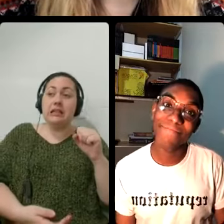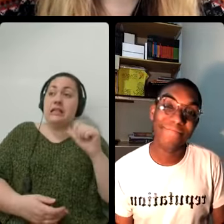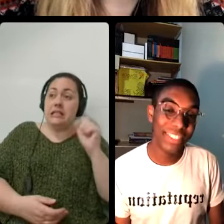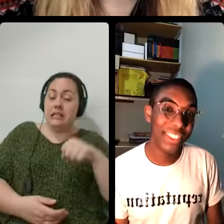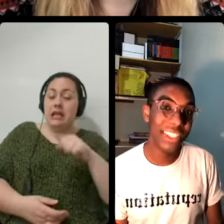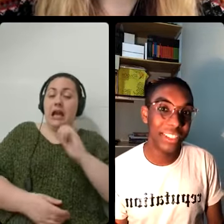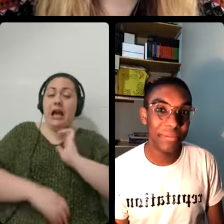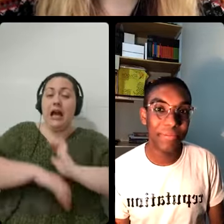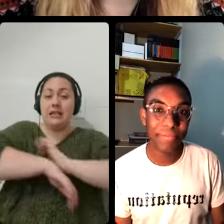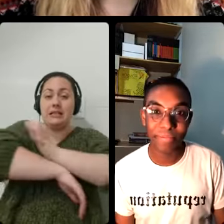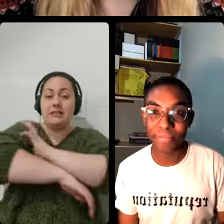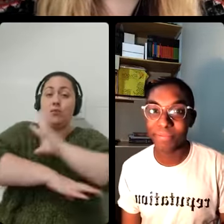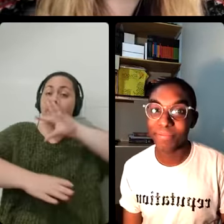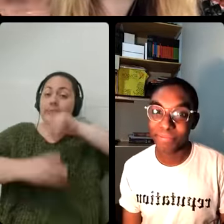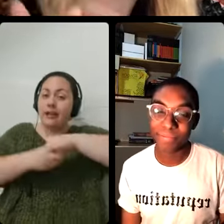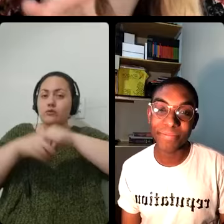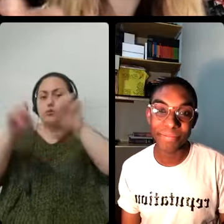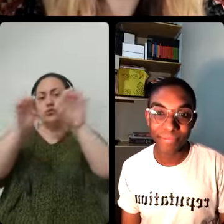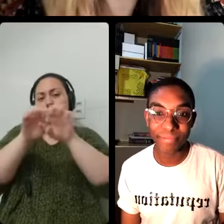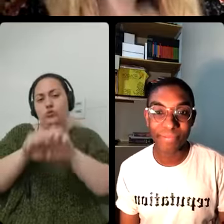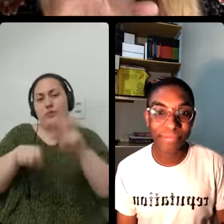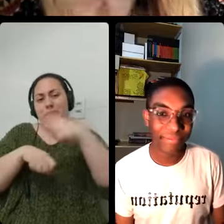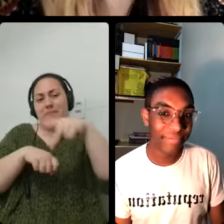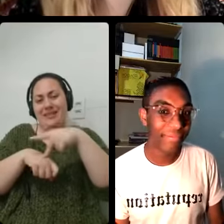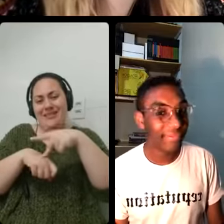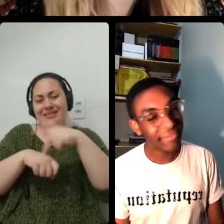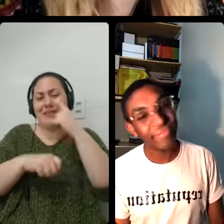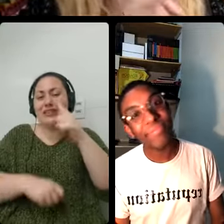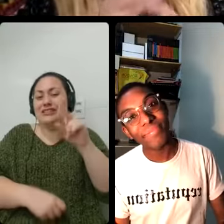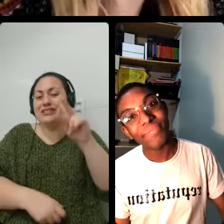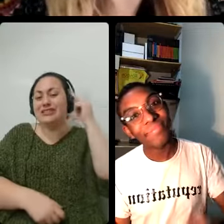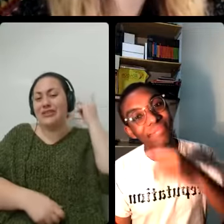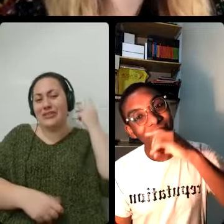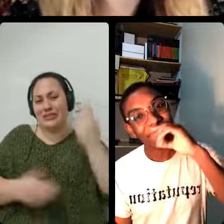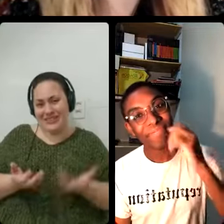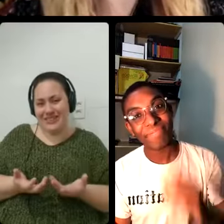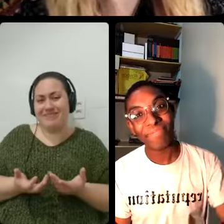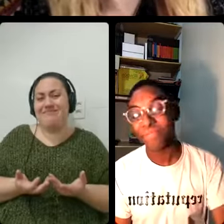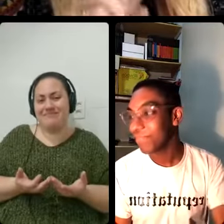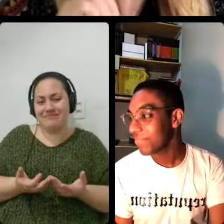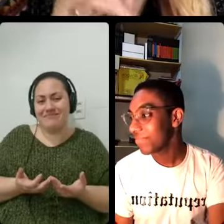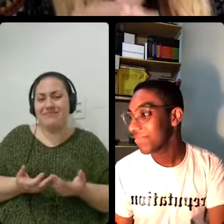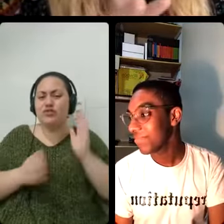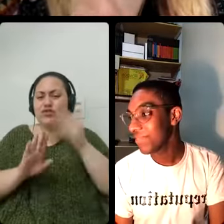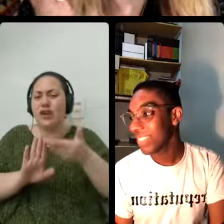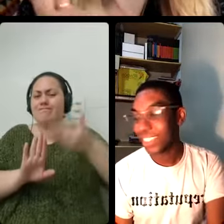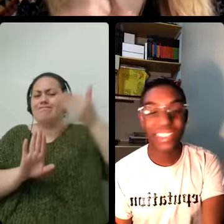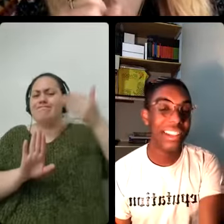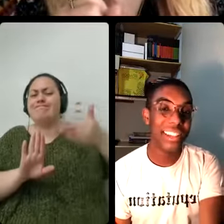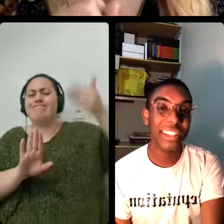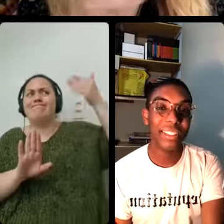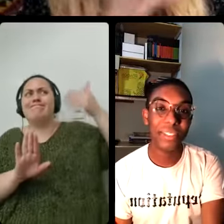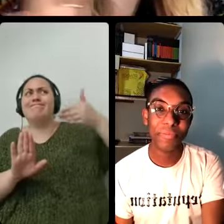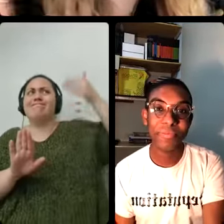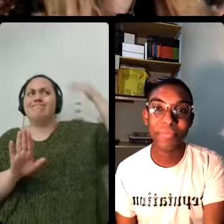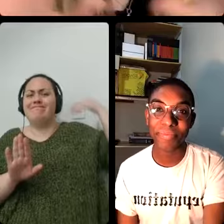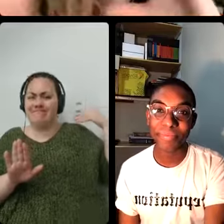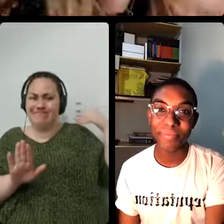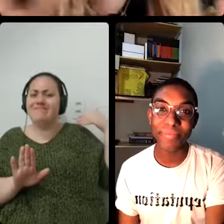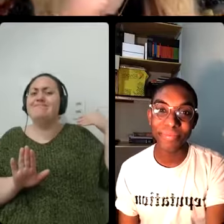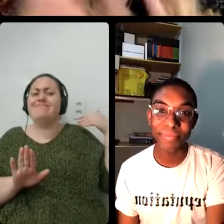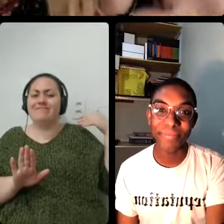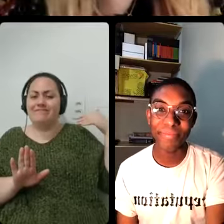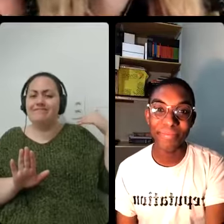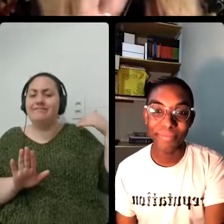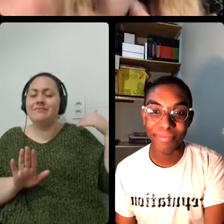assim da história, né? Como vem assim muito de lá, assim, né? E como se fica assim